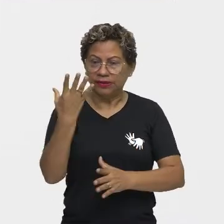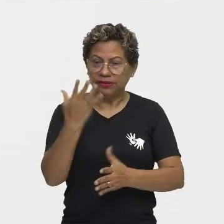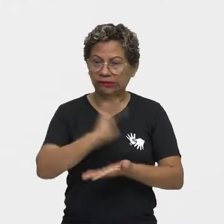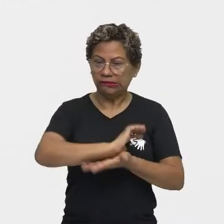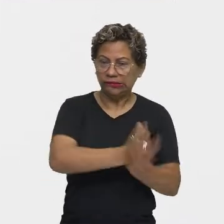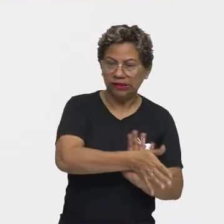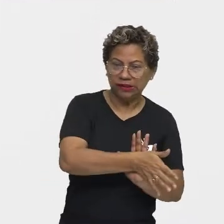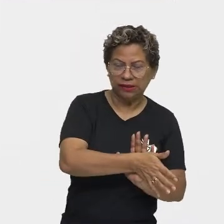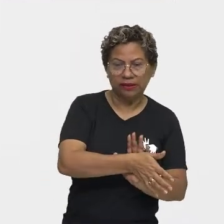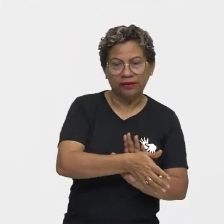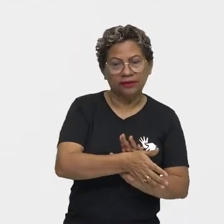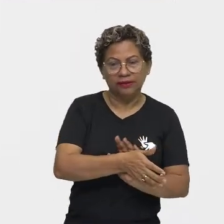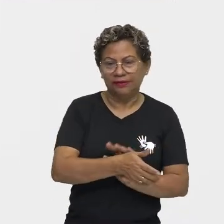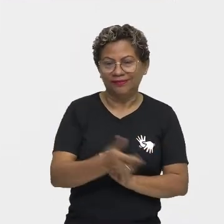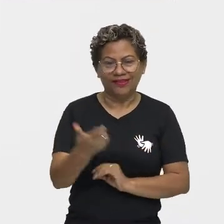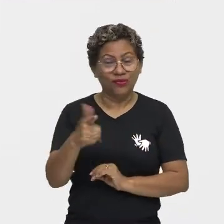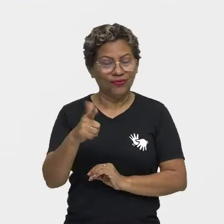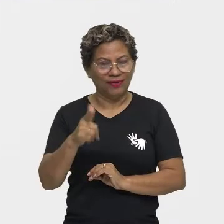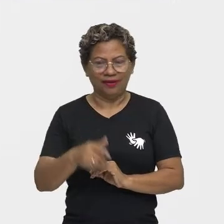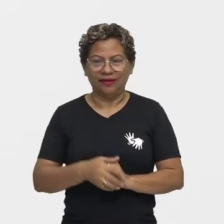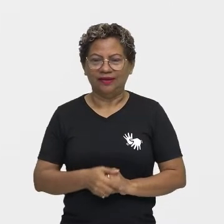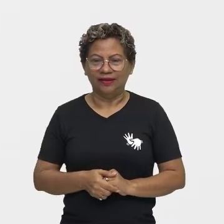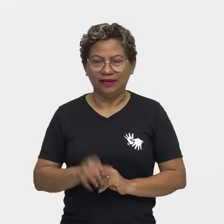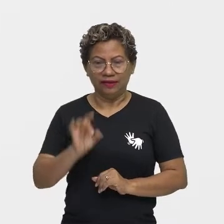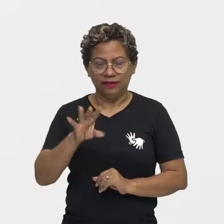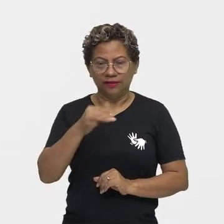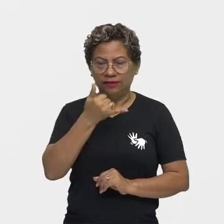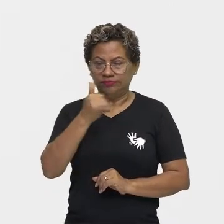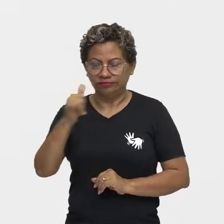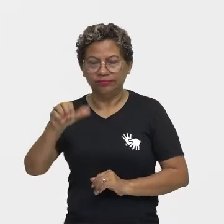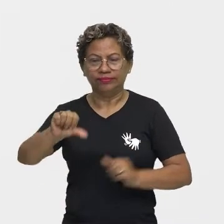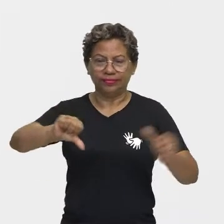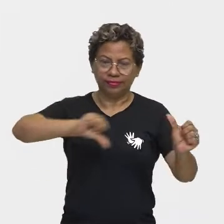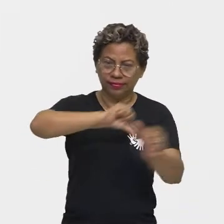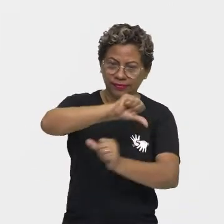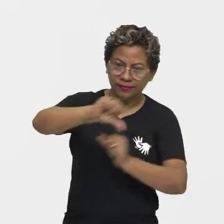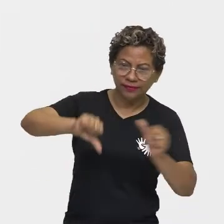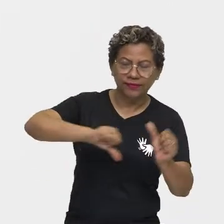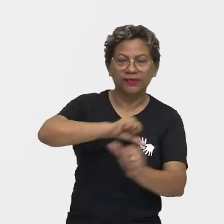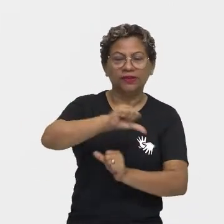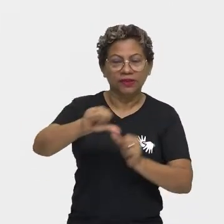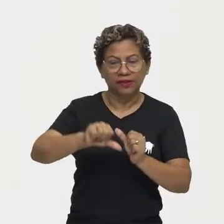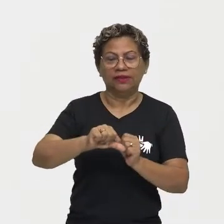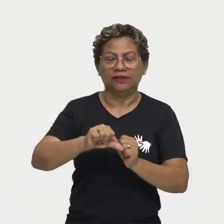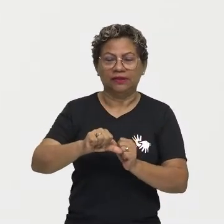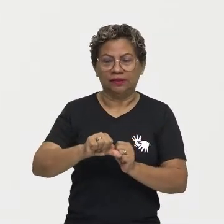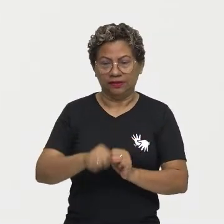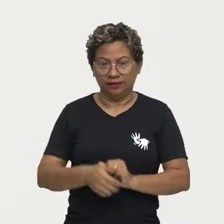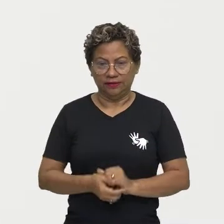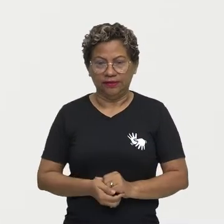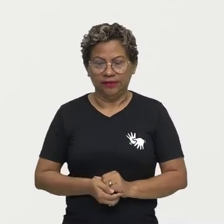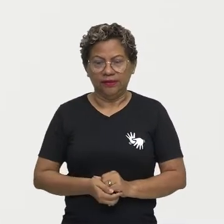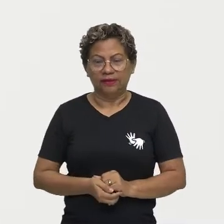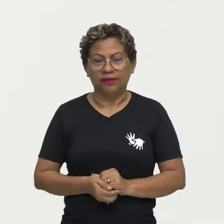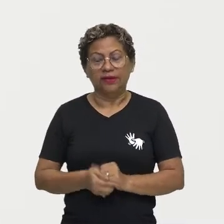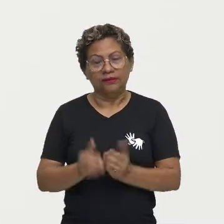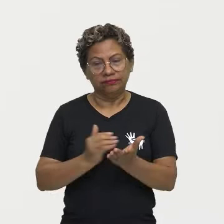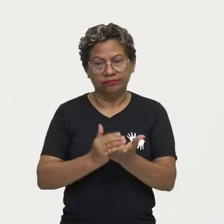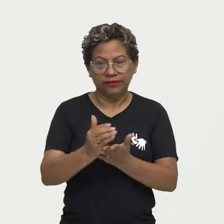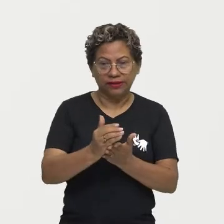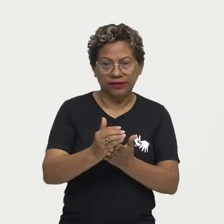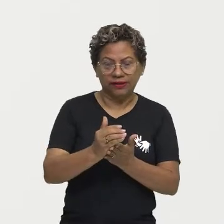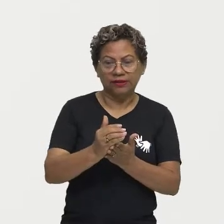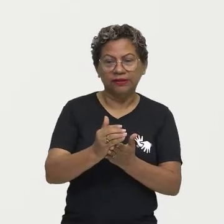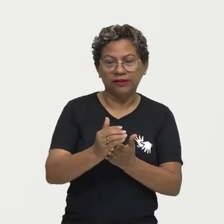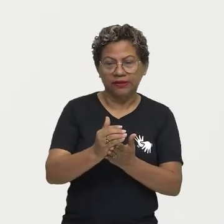um conceito super importante. A energia só pode ser transformada de uma modalidade para outra. Esse princípio aí é conhecido como